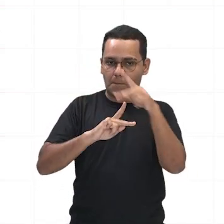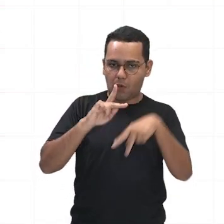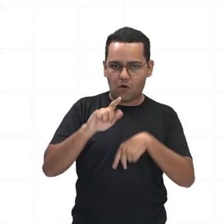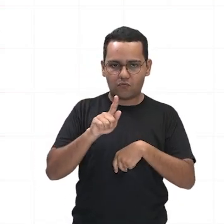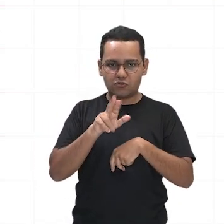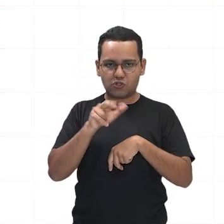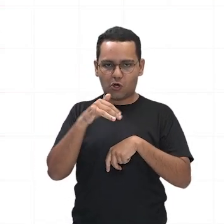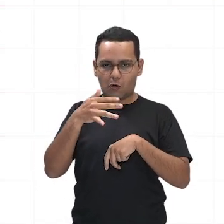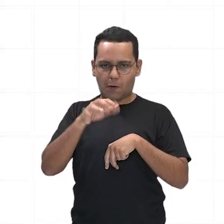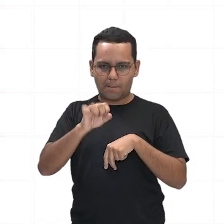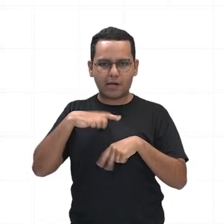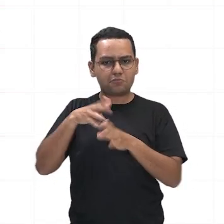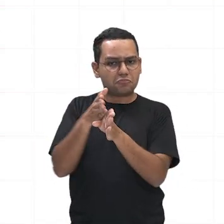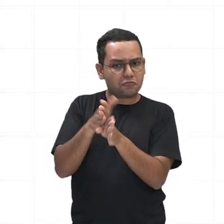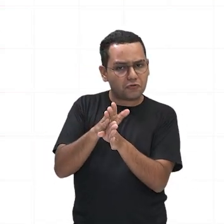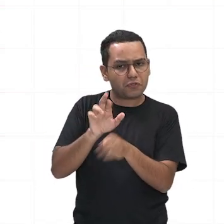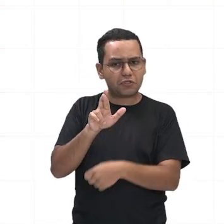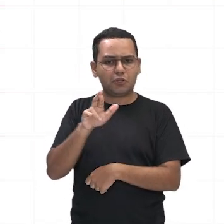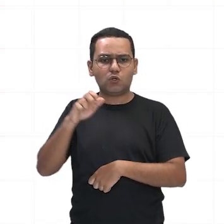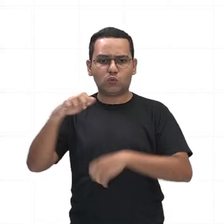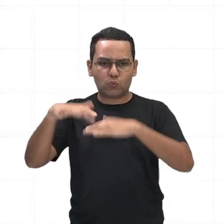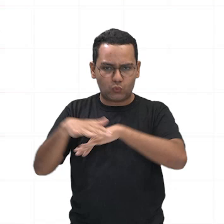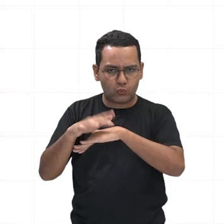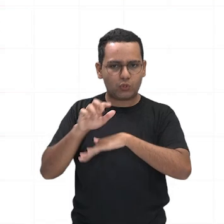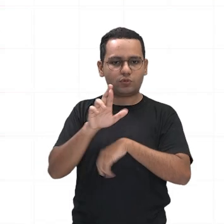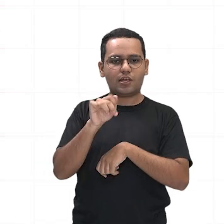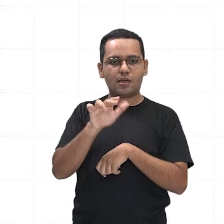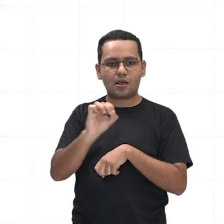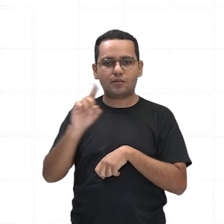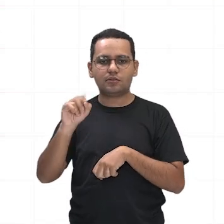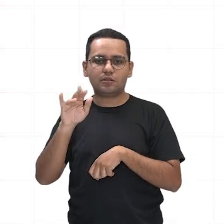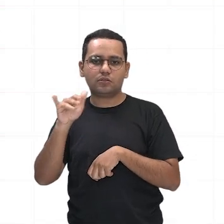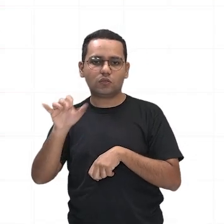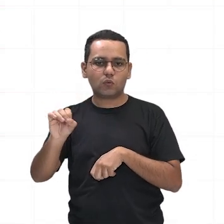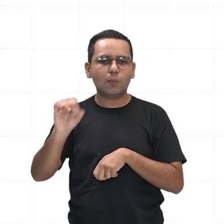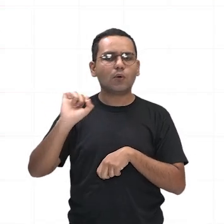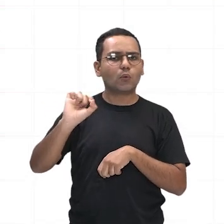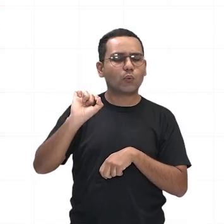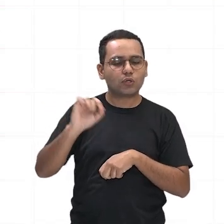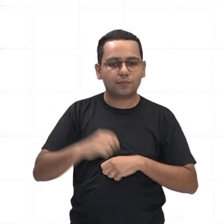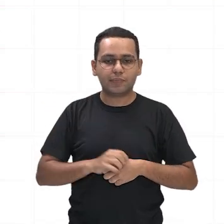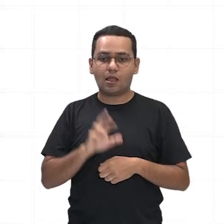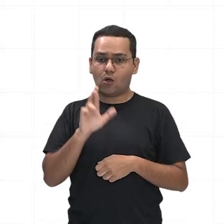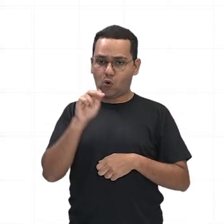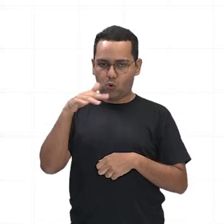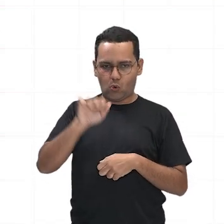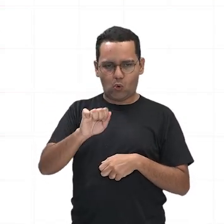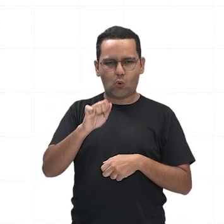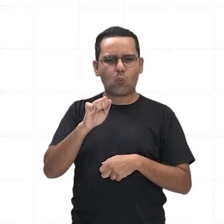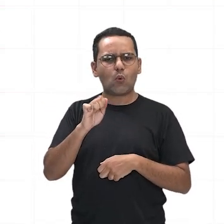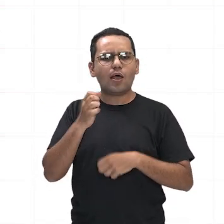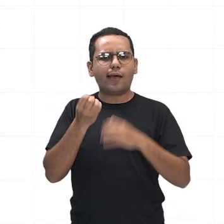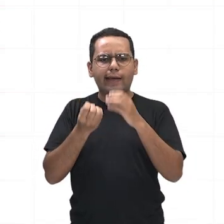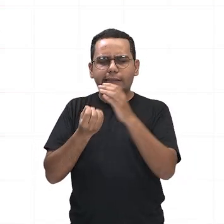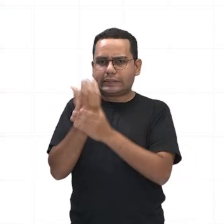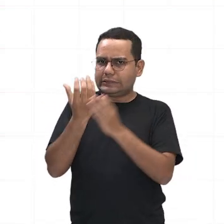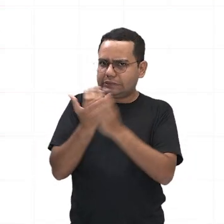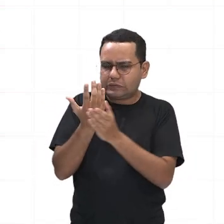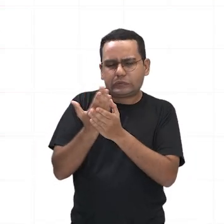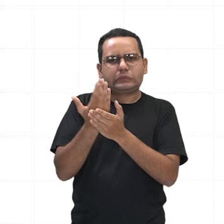fronteiriça dos rios Reno e Danúbio obrigaram Roma a construir novas e dispendiosas